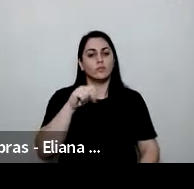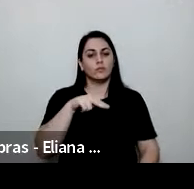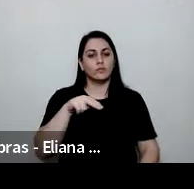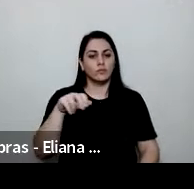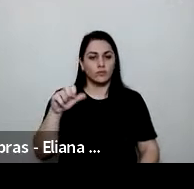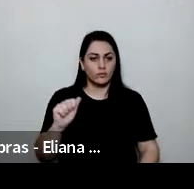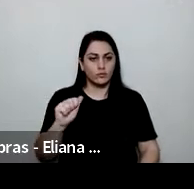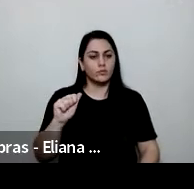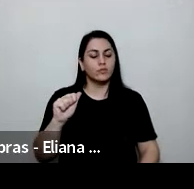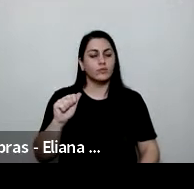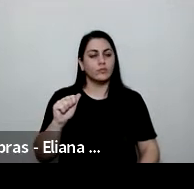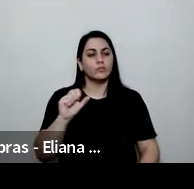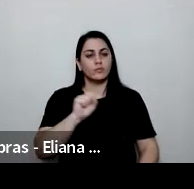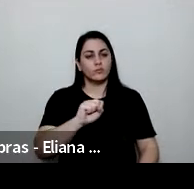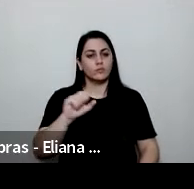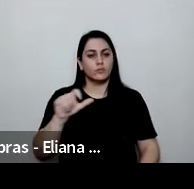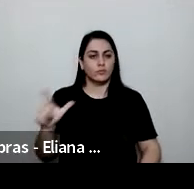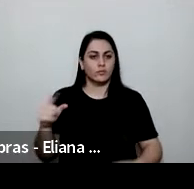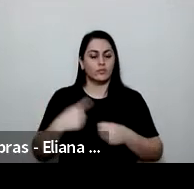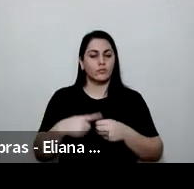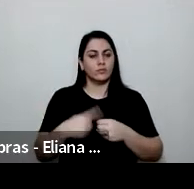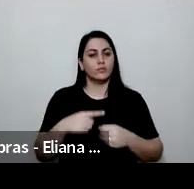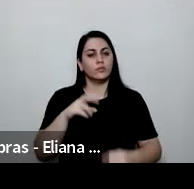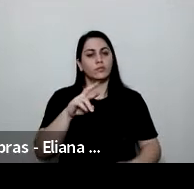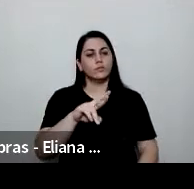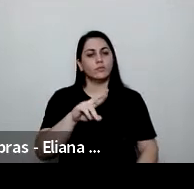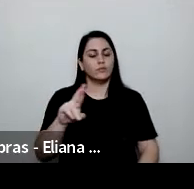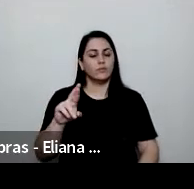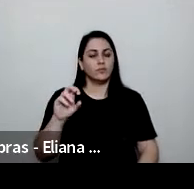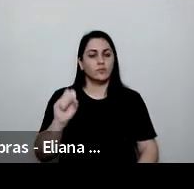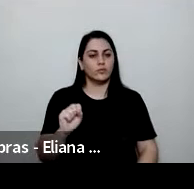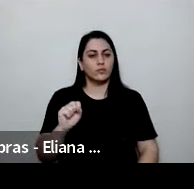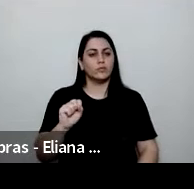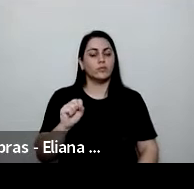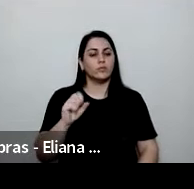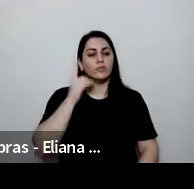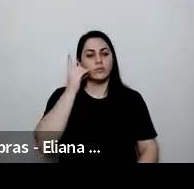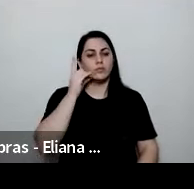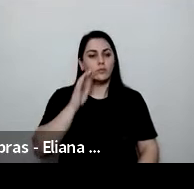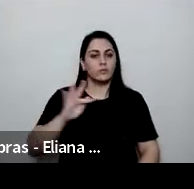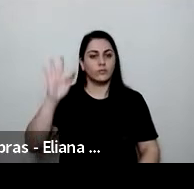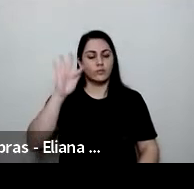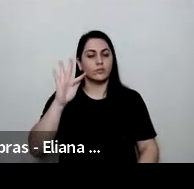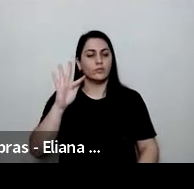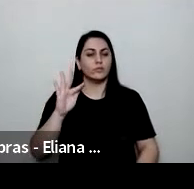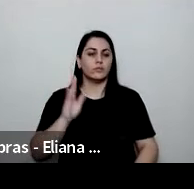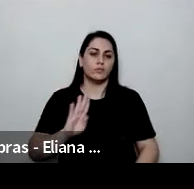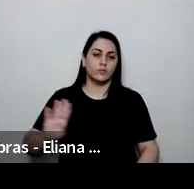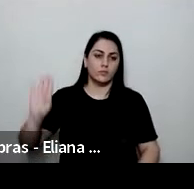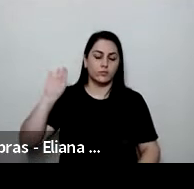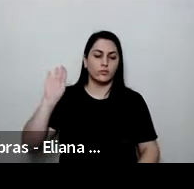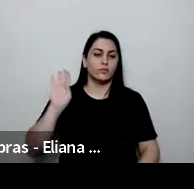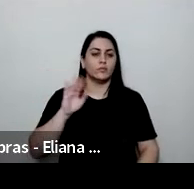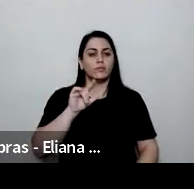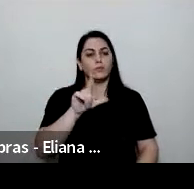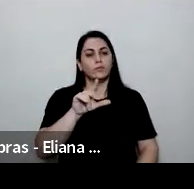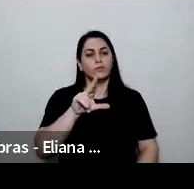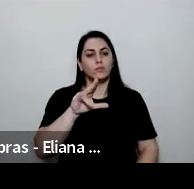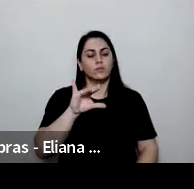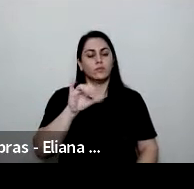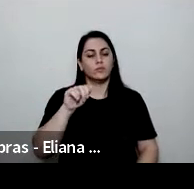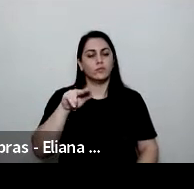assunto principal Regente da turma rrc candidato deputado federal requerente se o Sivaldo Tavares